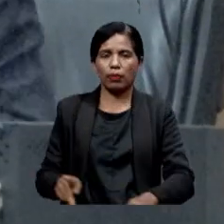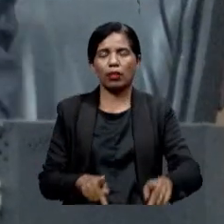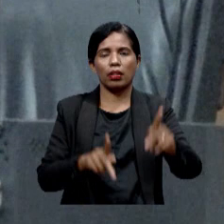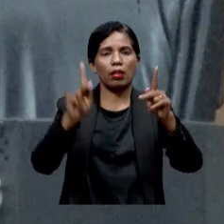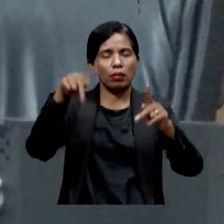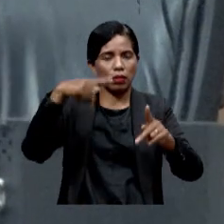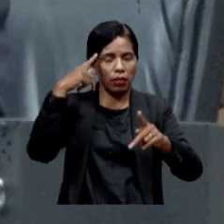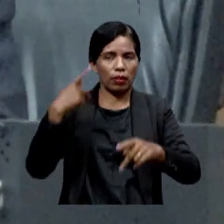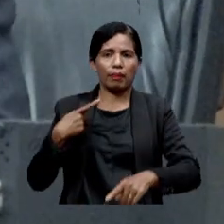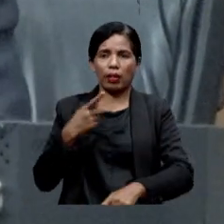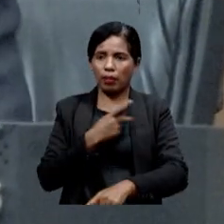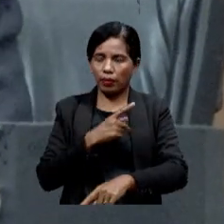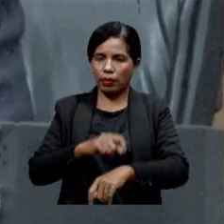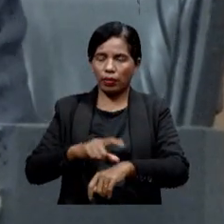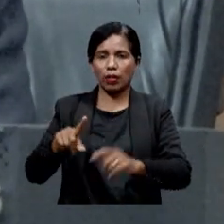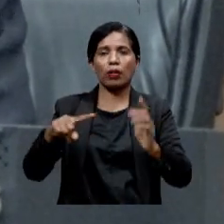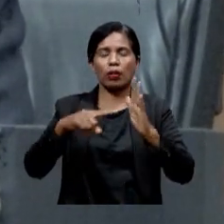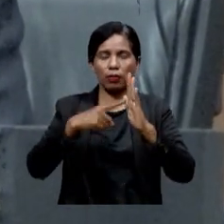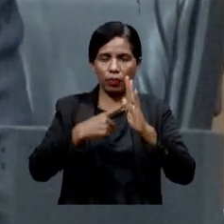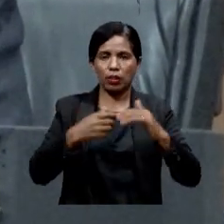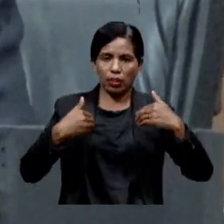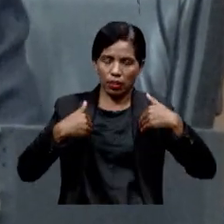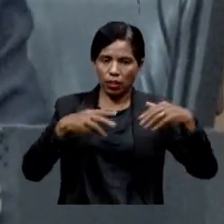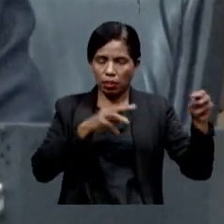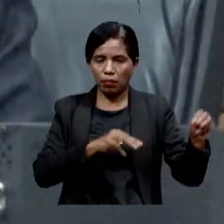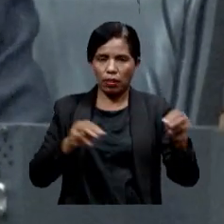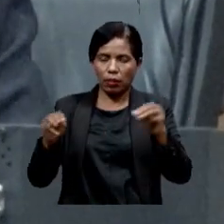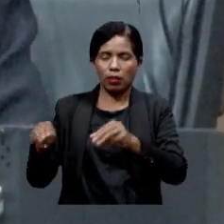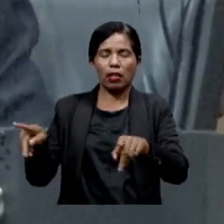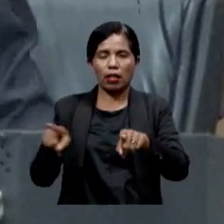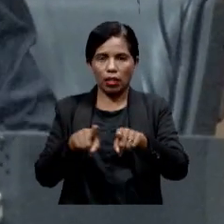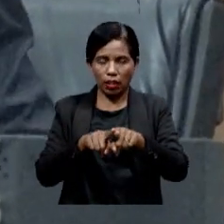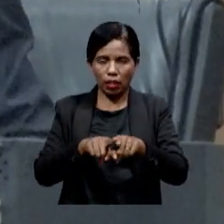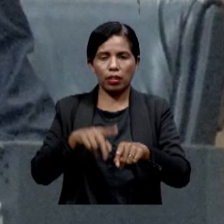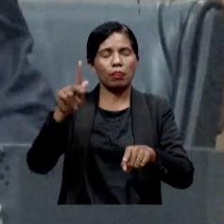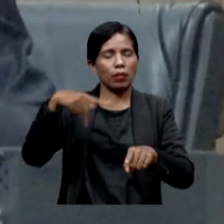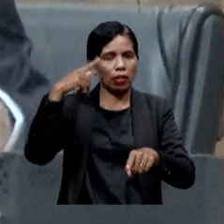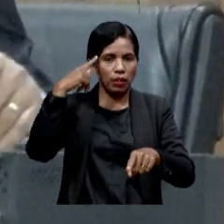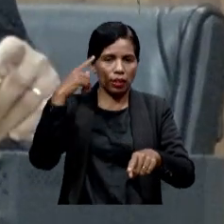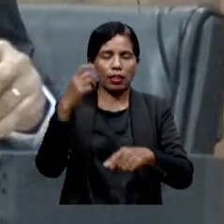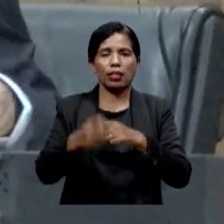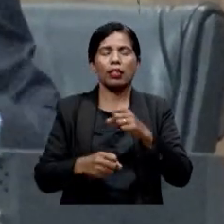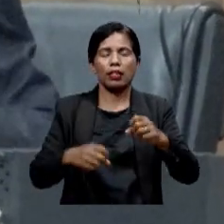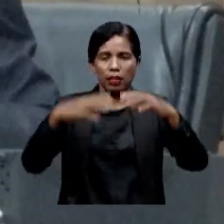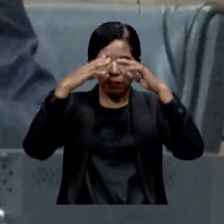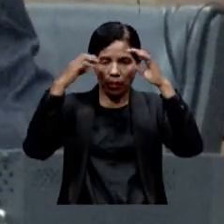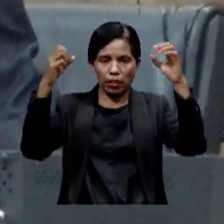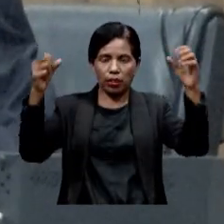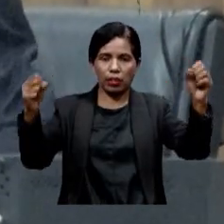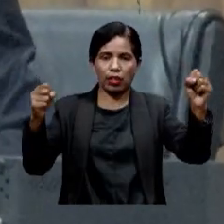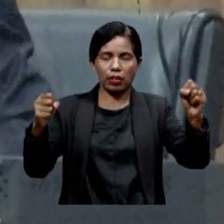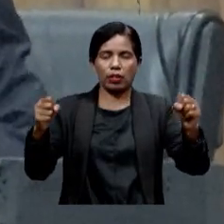política Parlamento Nacional, Rahu e a mudança, compara a situação política e a mandato ex-presidente da